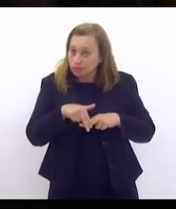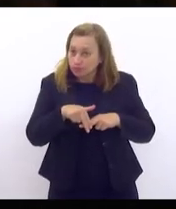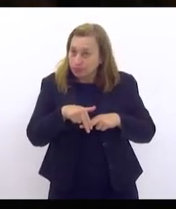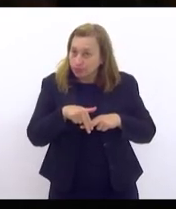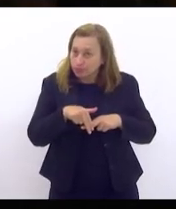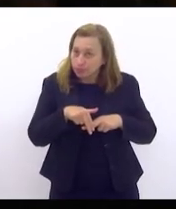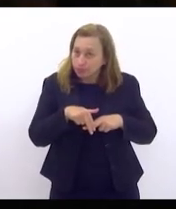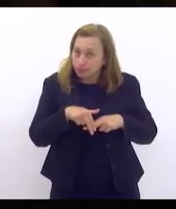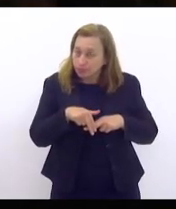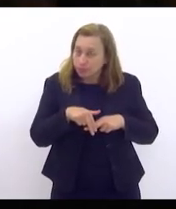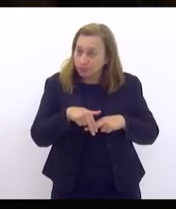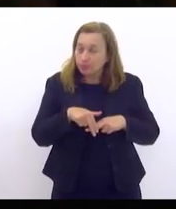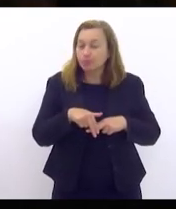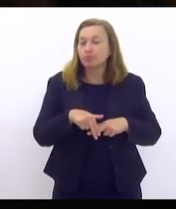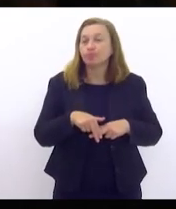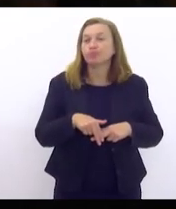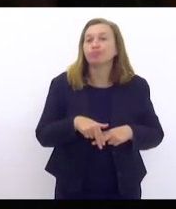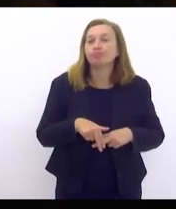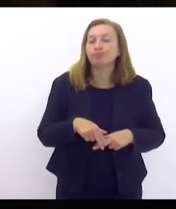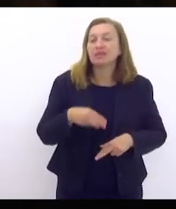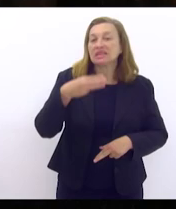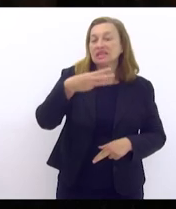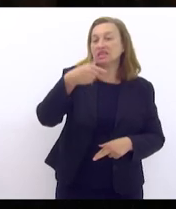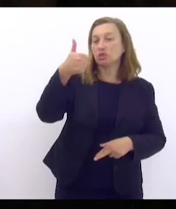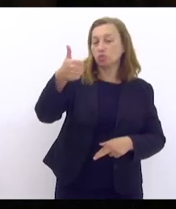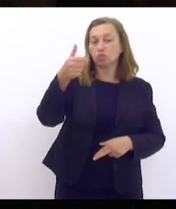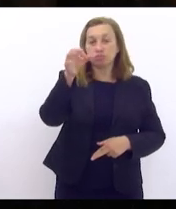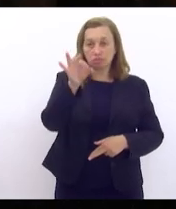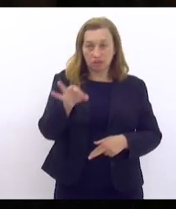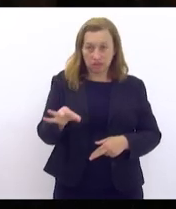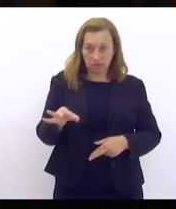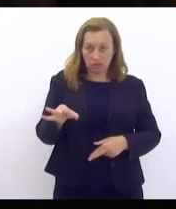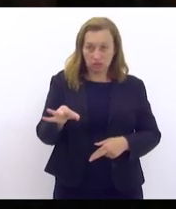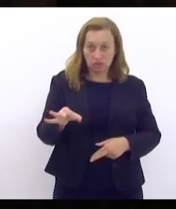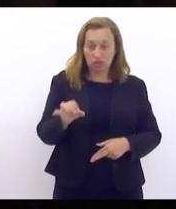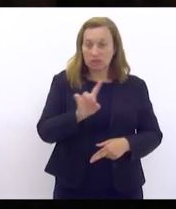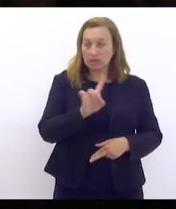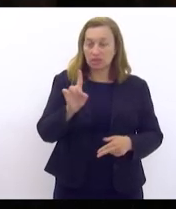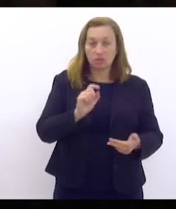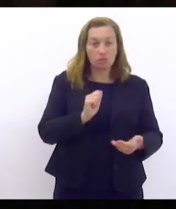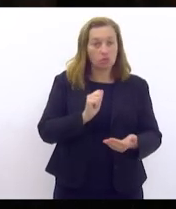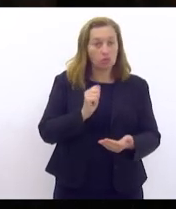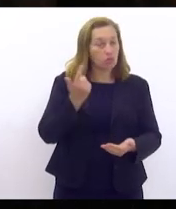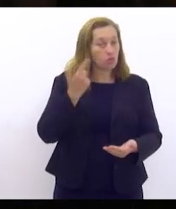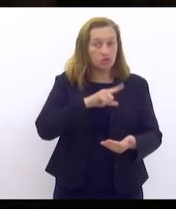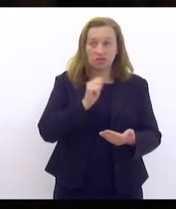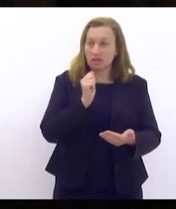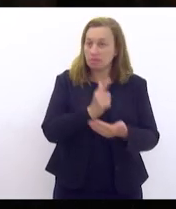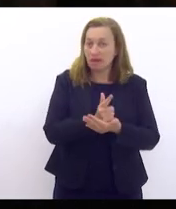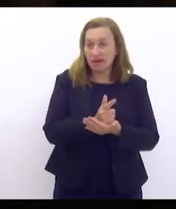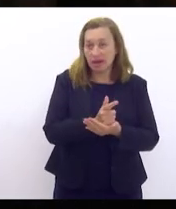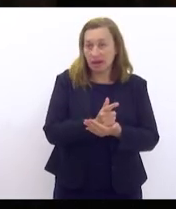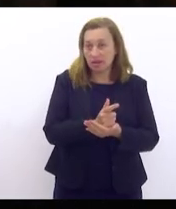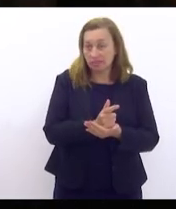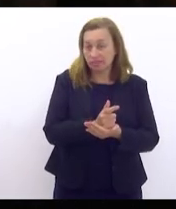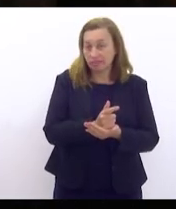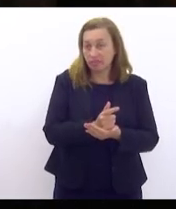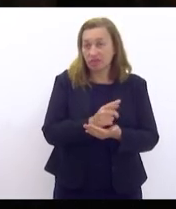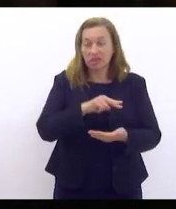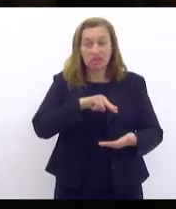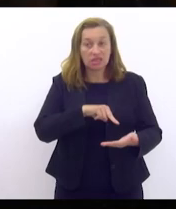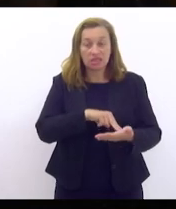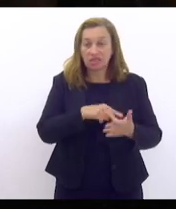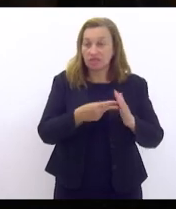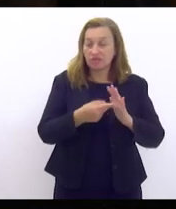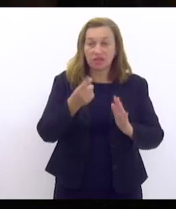de nós estarmos com 31% de inadimplência inadimplência é sinônimo de